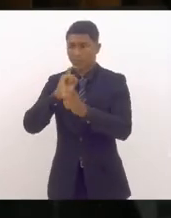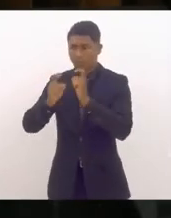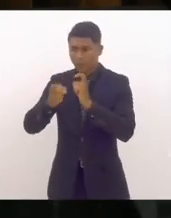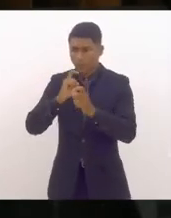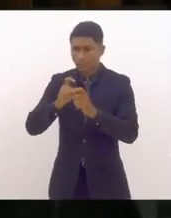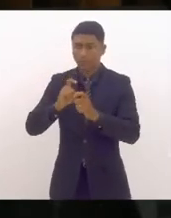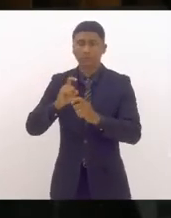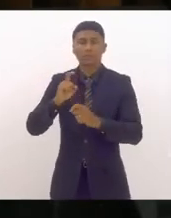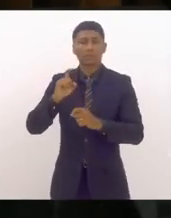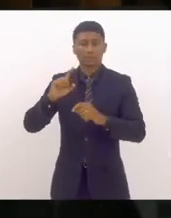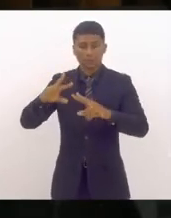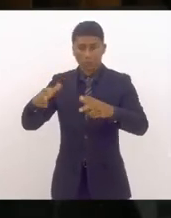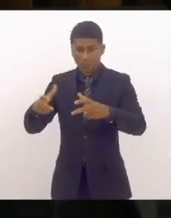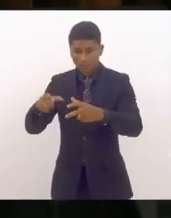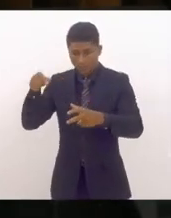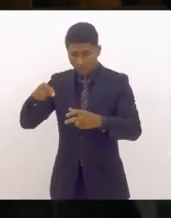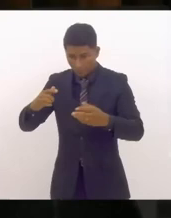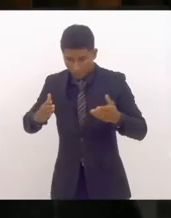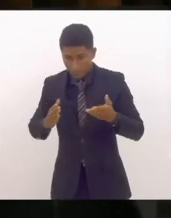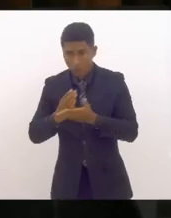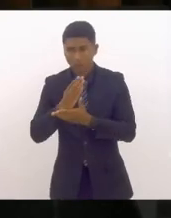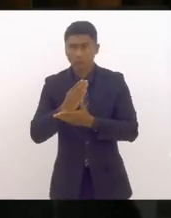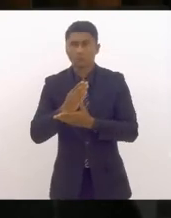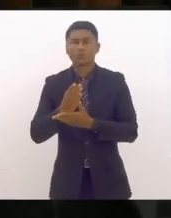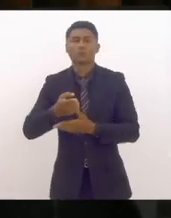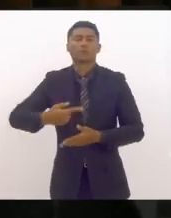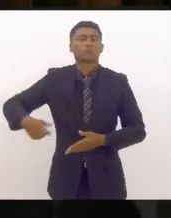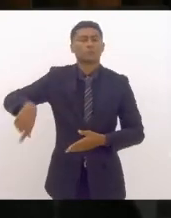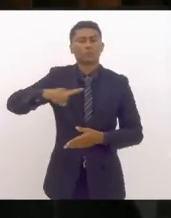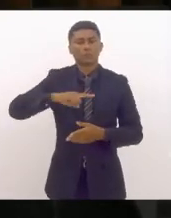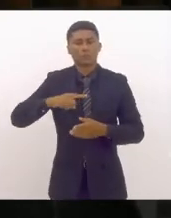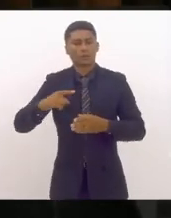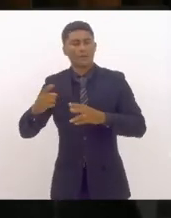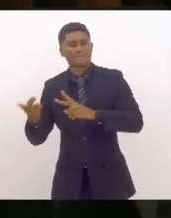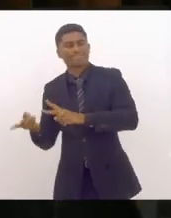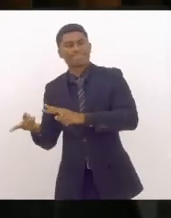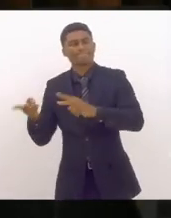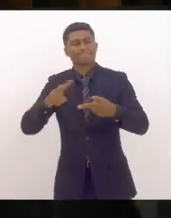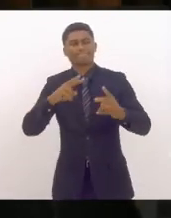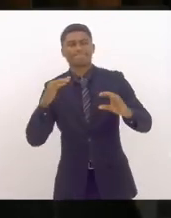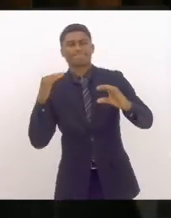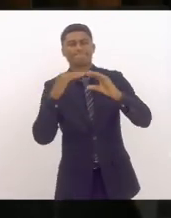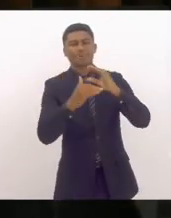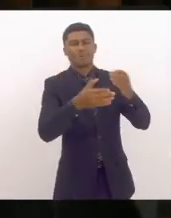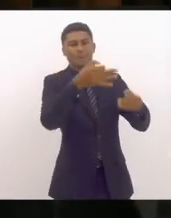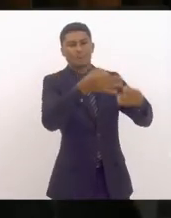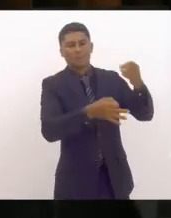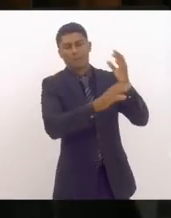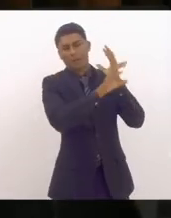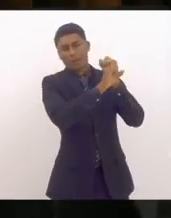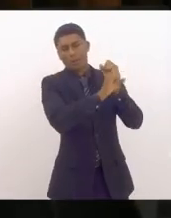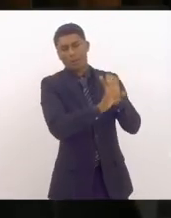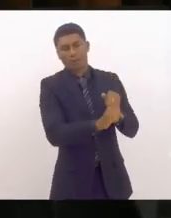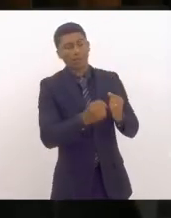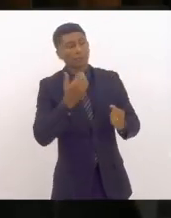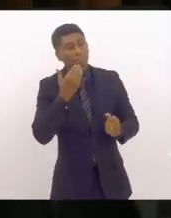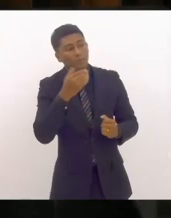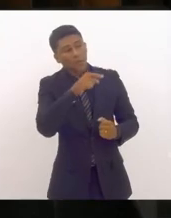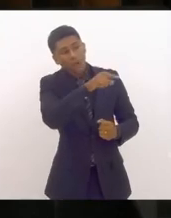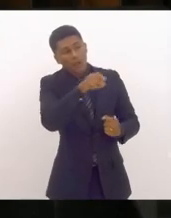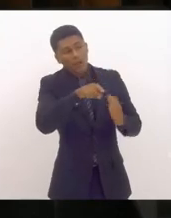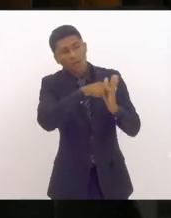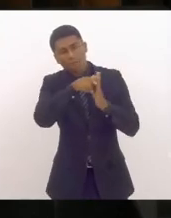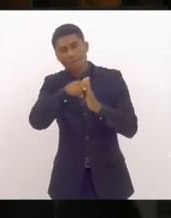de aprovado na comissão, a gente encaminha para o Tribunal de Contas, também para pedir auditoria.